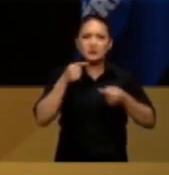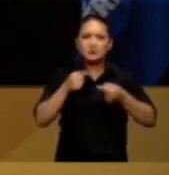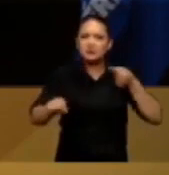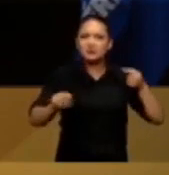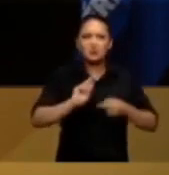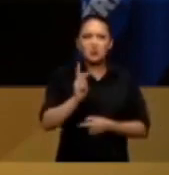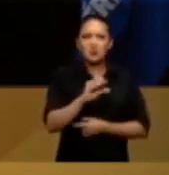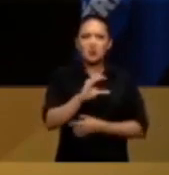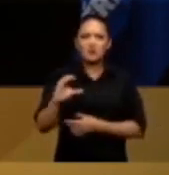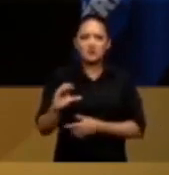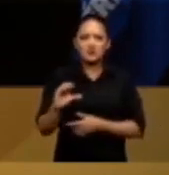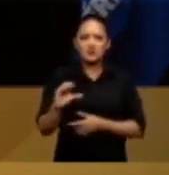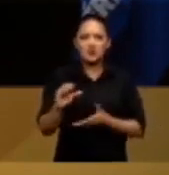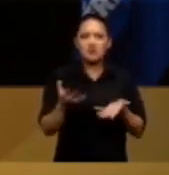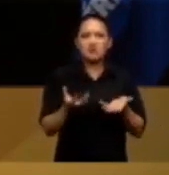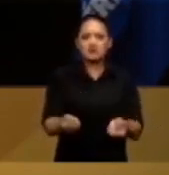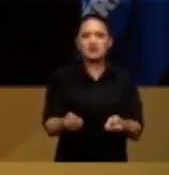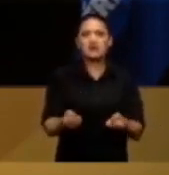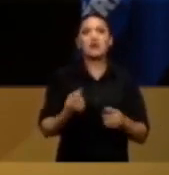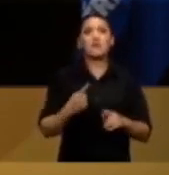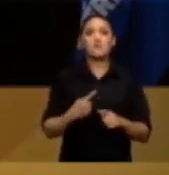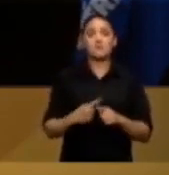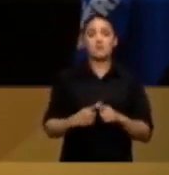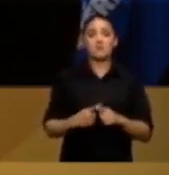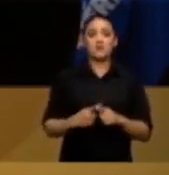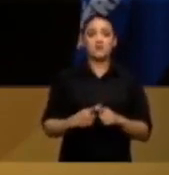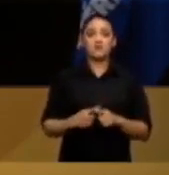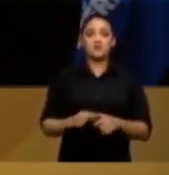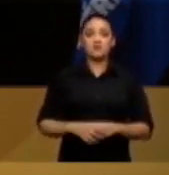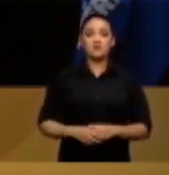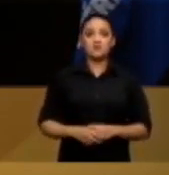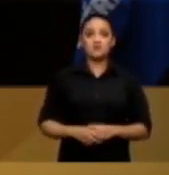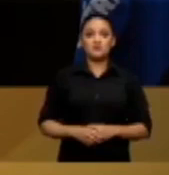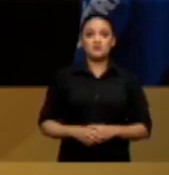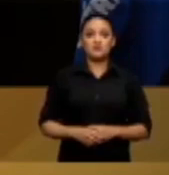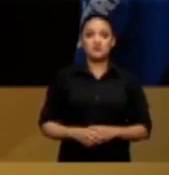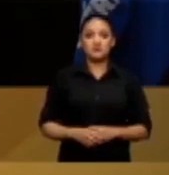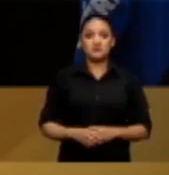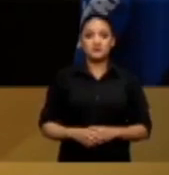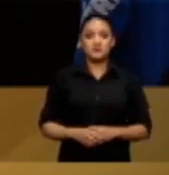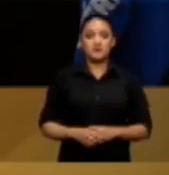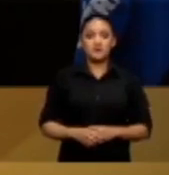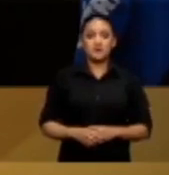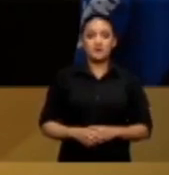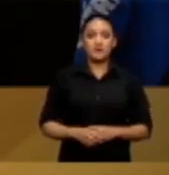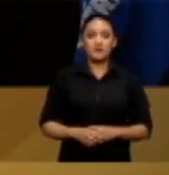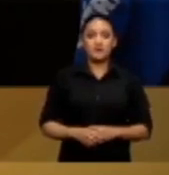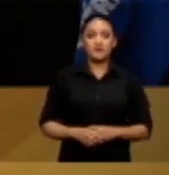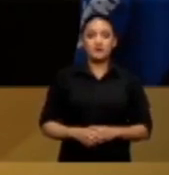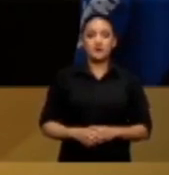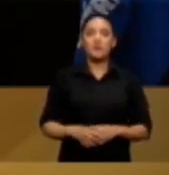habeas corpus, tendo em vista ser o RIT ter